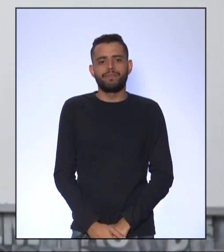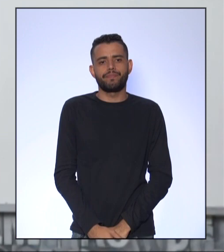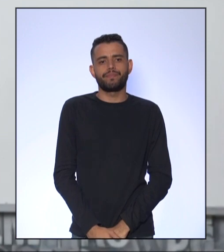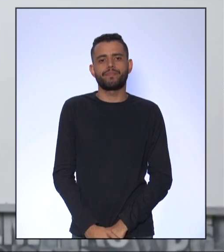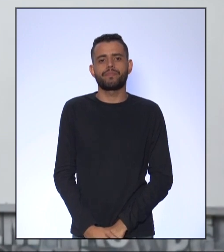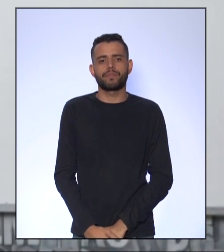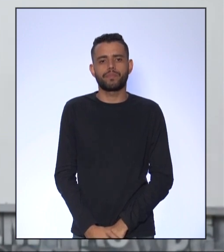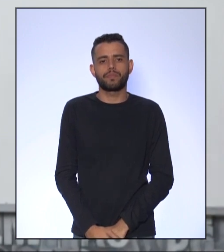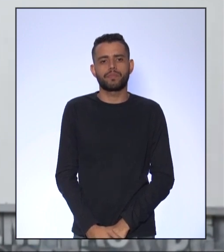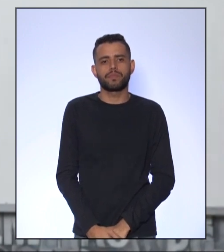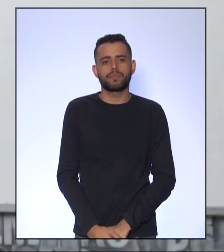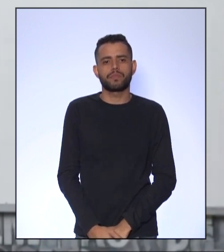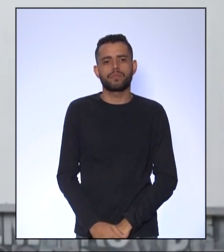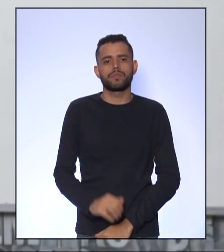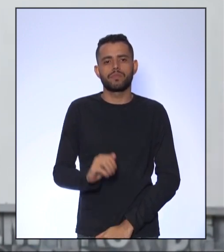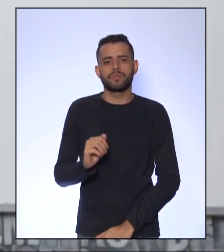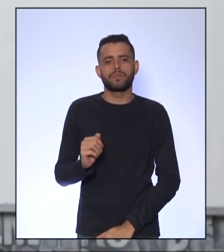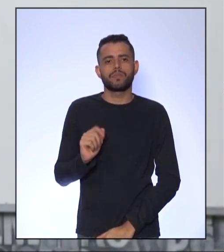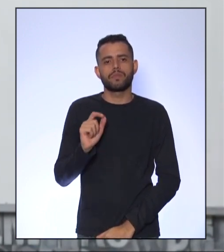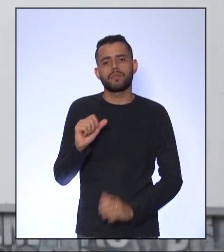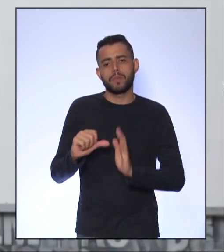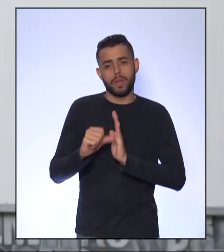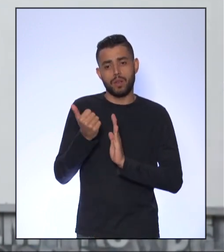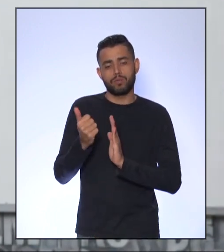nós temos o antropocentrismo.